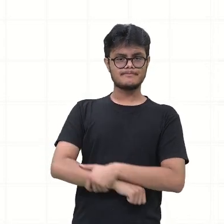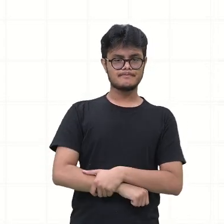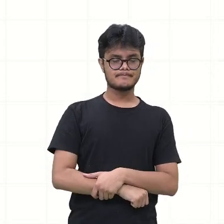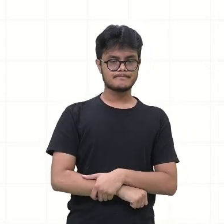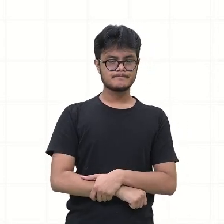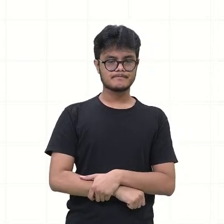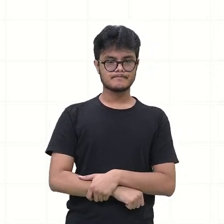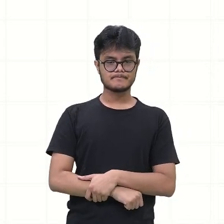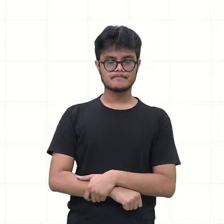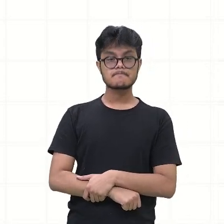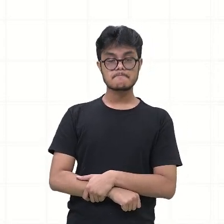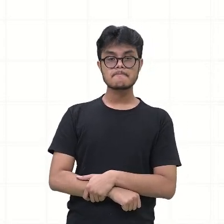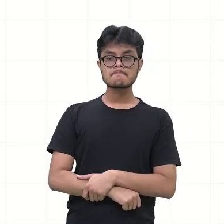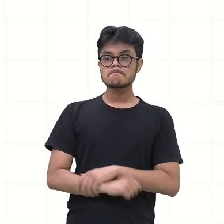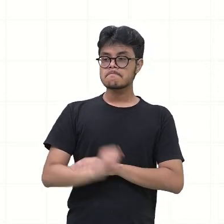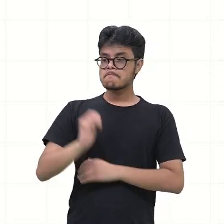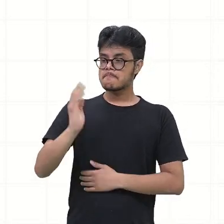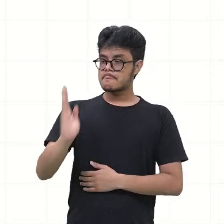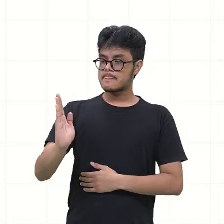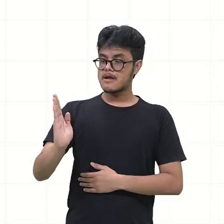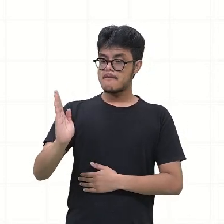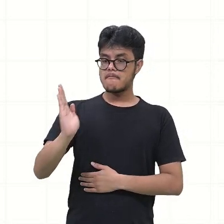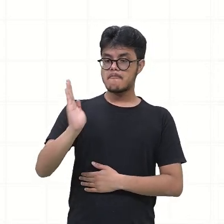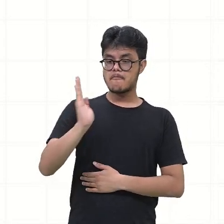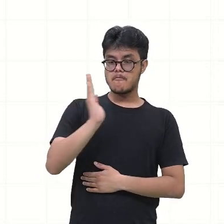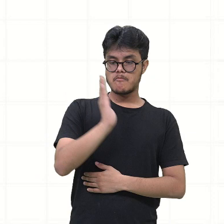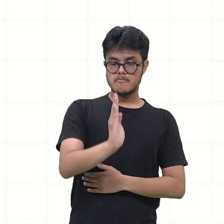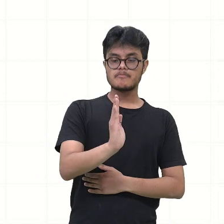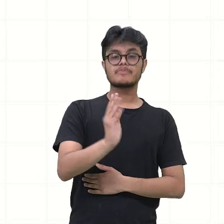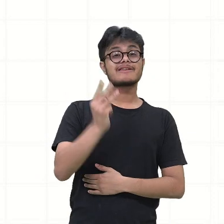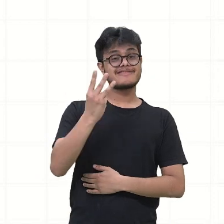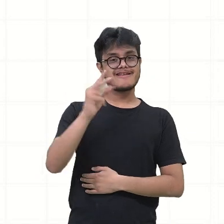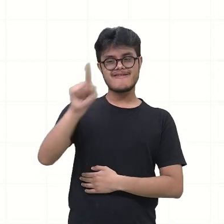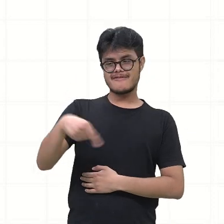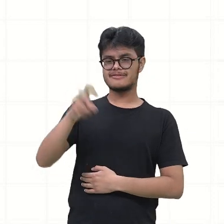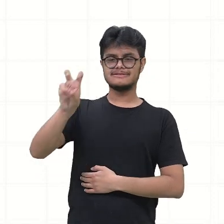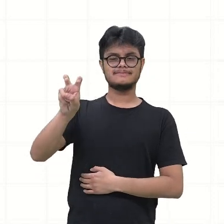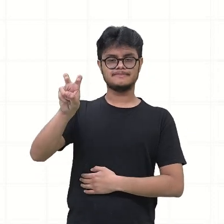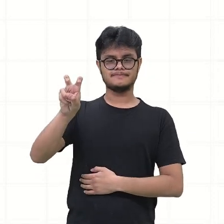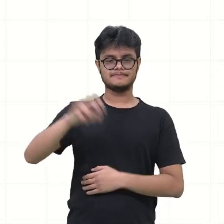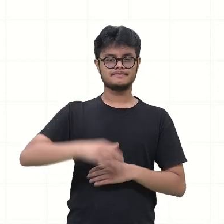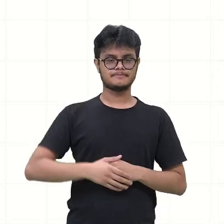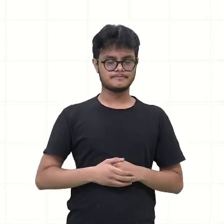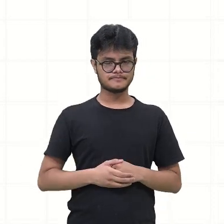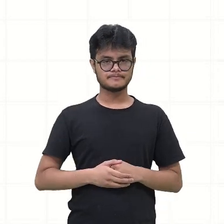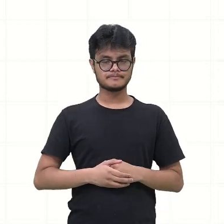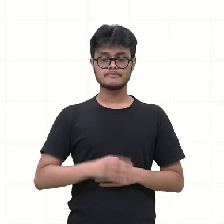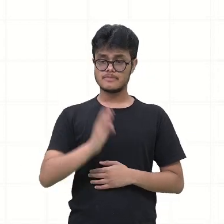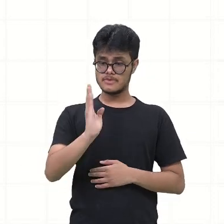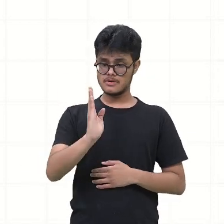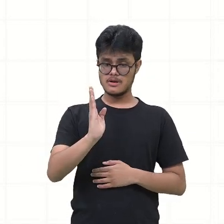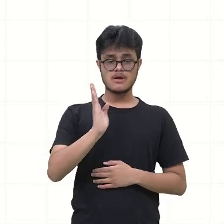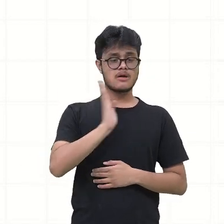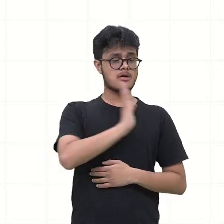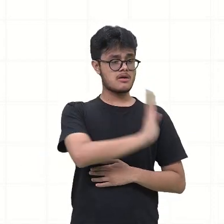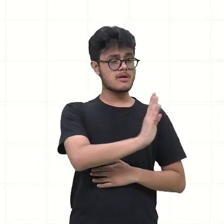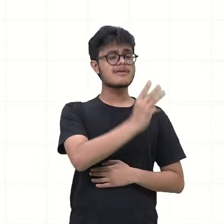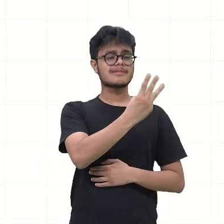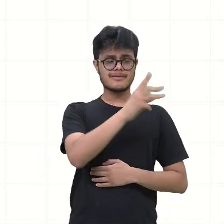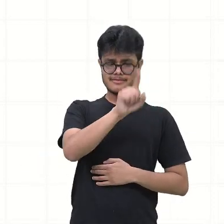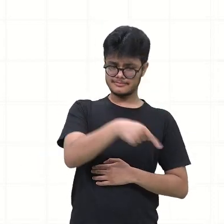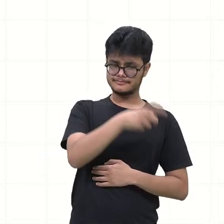Do segundo para o terceiro, eu vou ter 3,5. E do terceiro para o quarto,